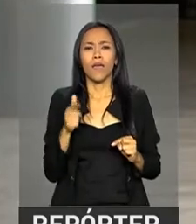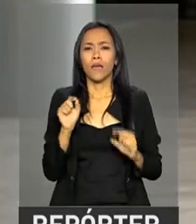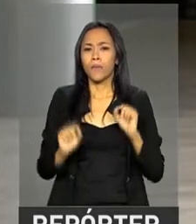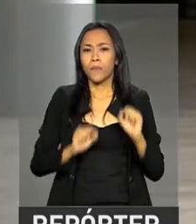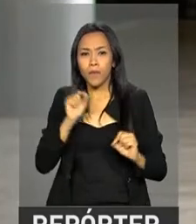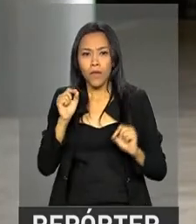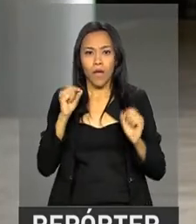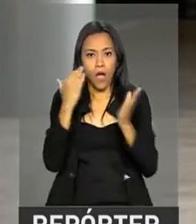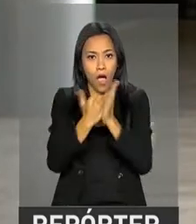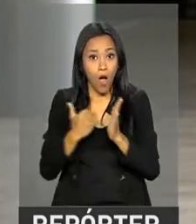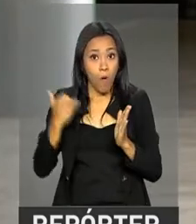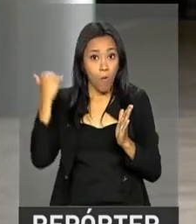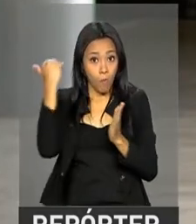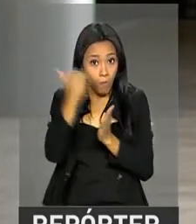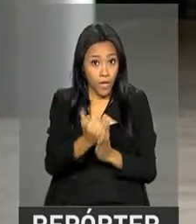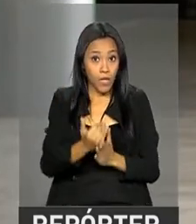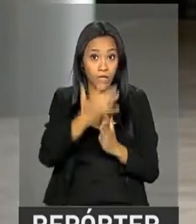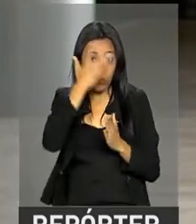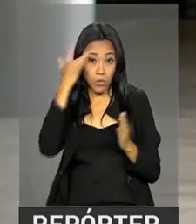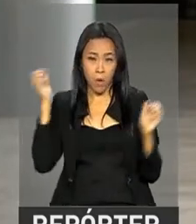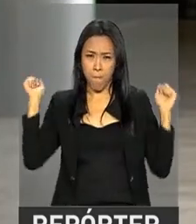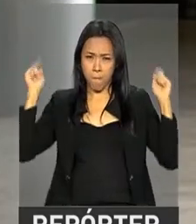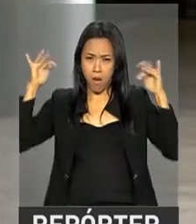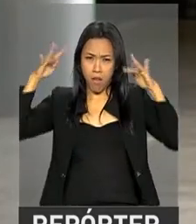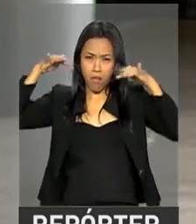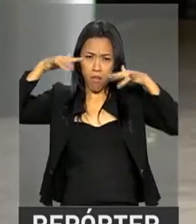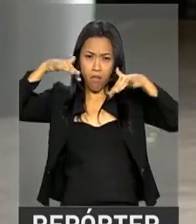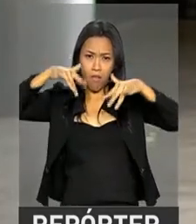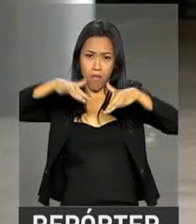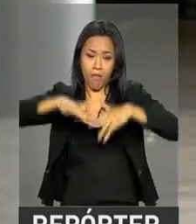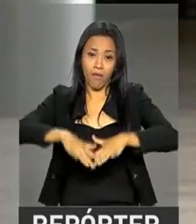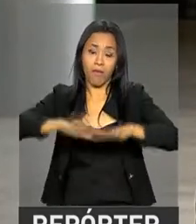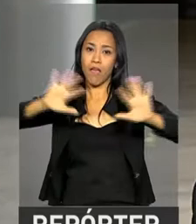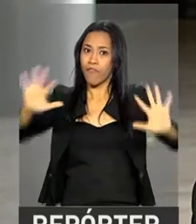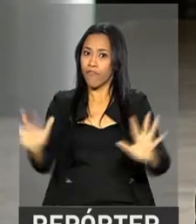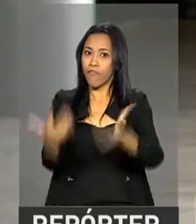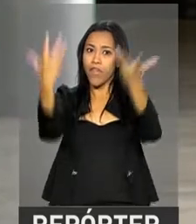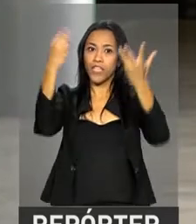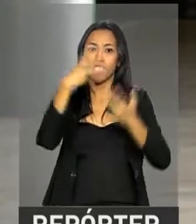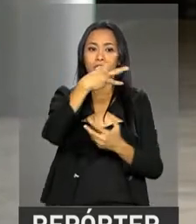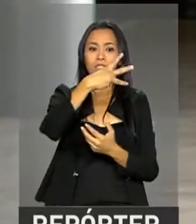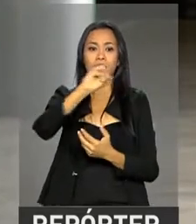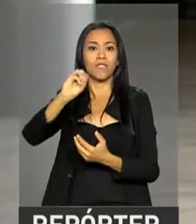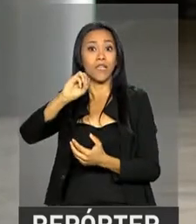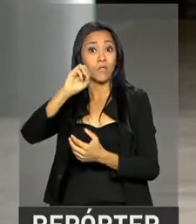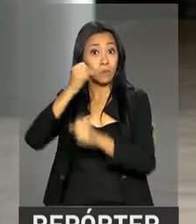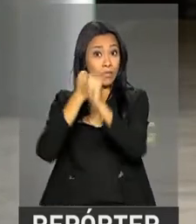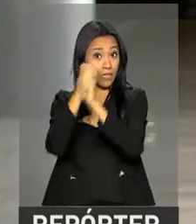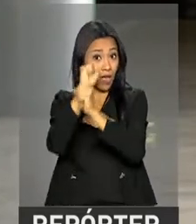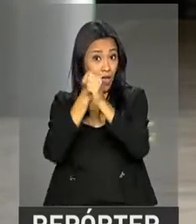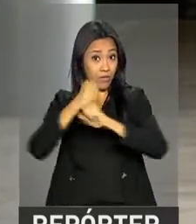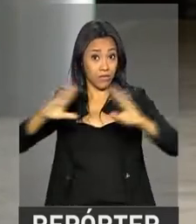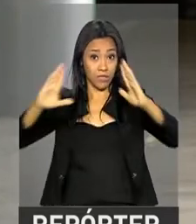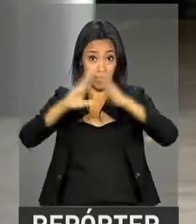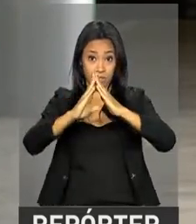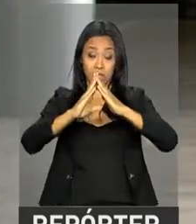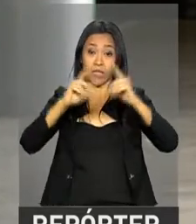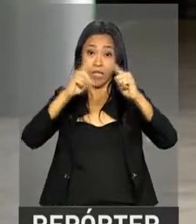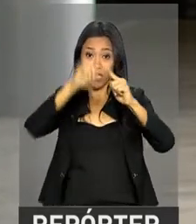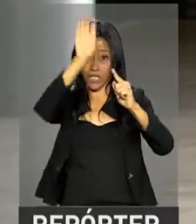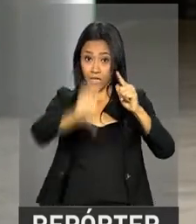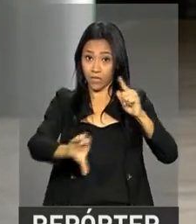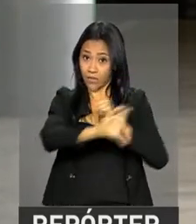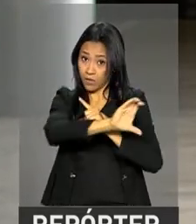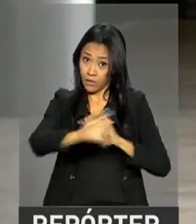do número de peregrinos para a comemoração do jubileu de 300 anos do do santuário de aparecida no interior de são